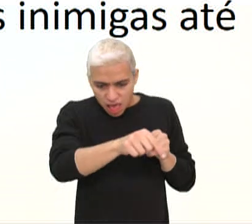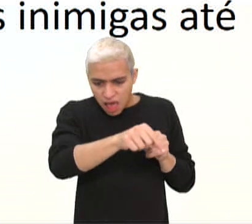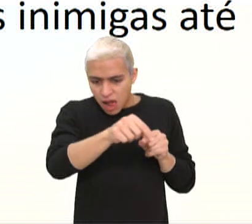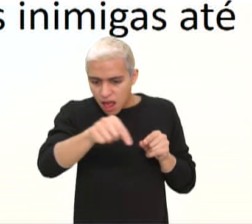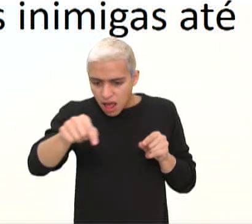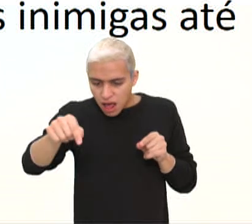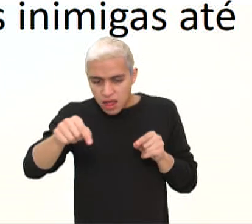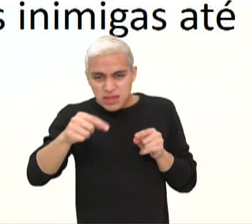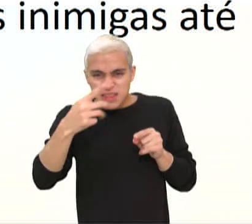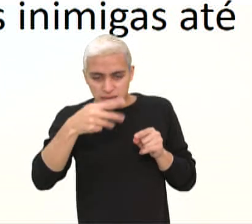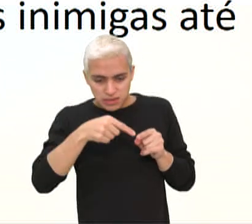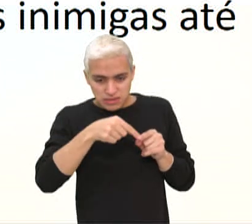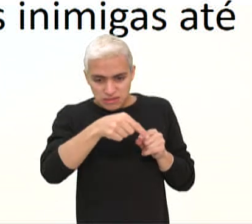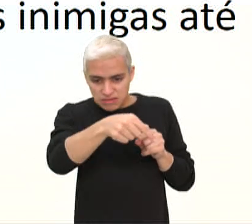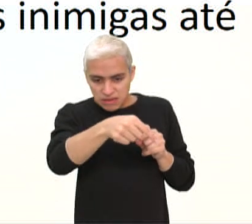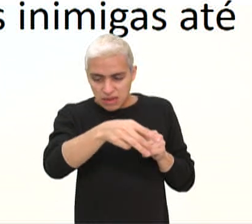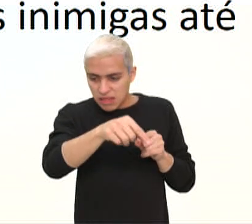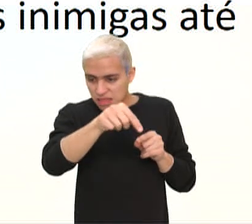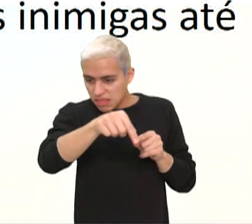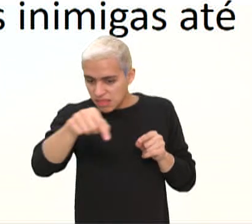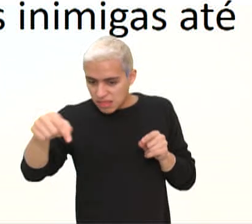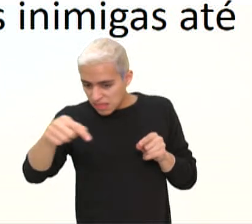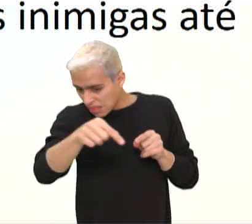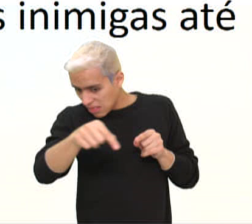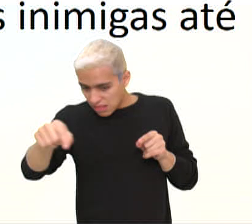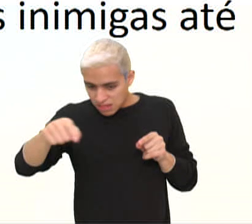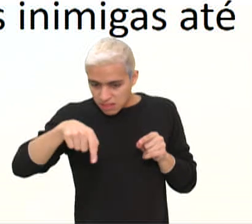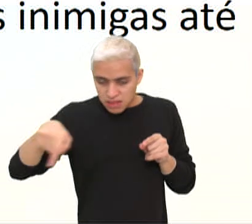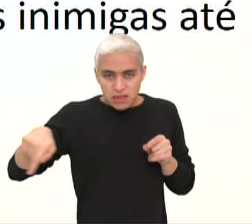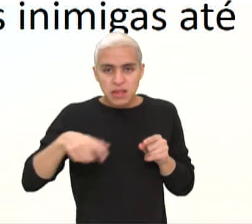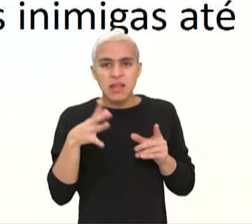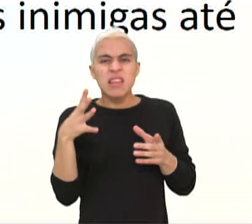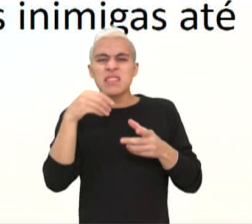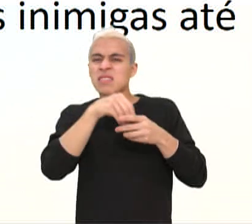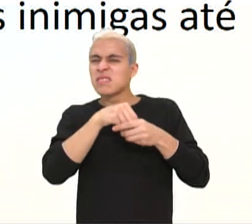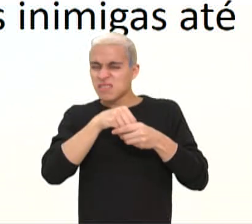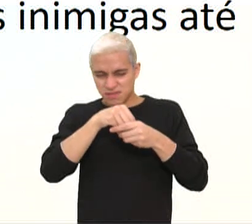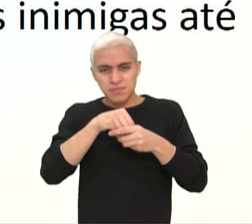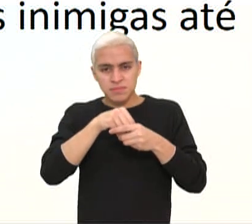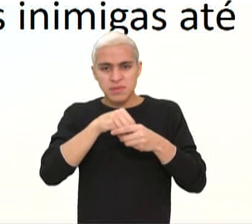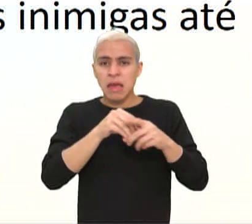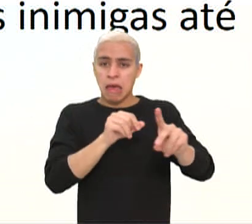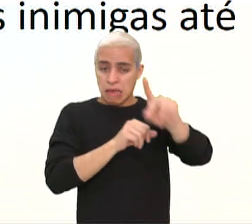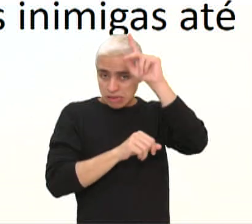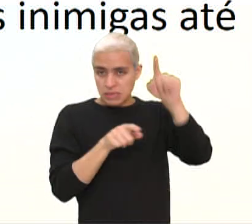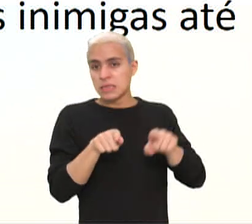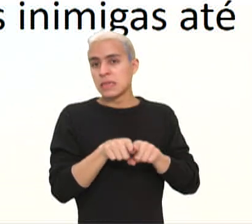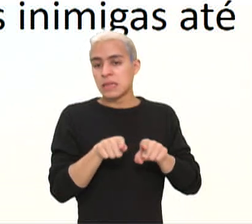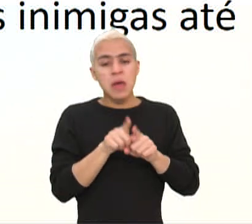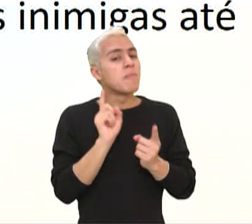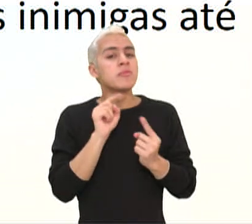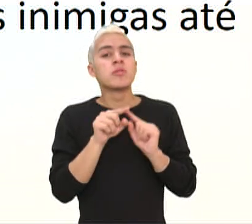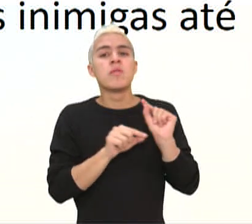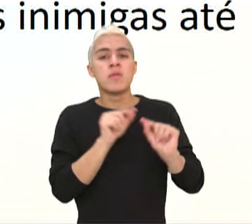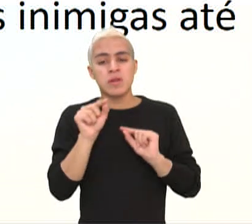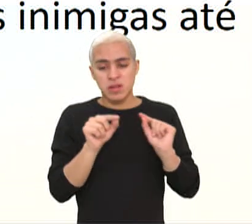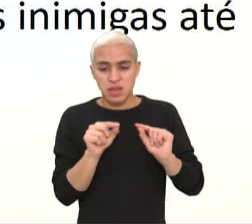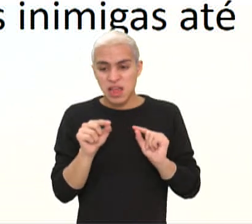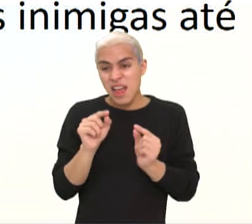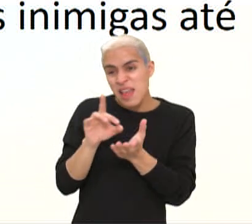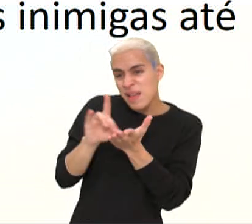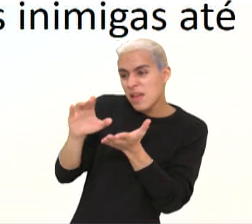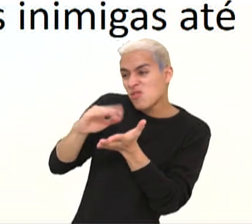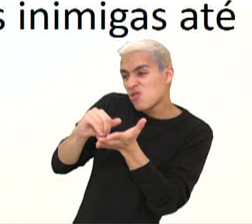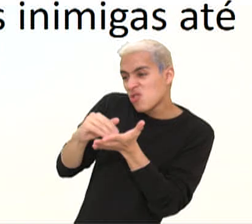jogos conhecido como Merels, que inclui jogos como o jogo da velha e outras variantes da trilha. O objetivo do jogo é remover as peças